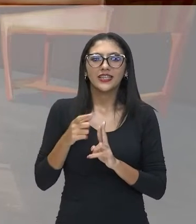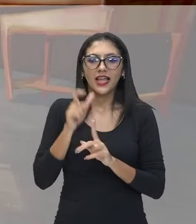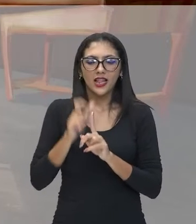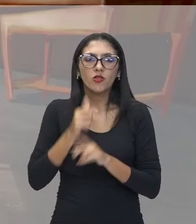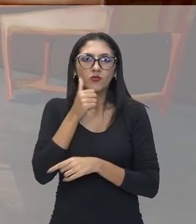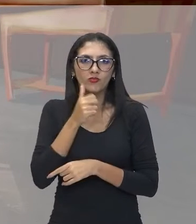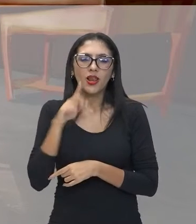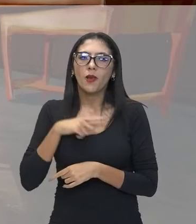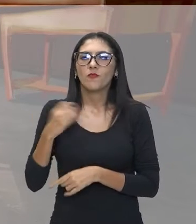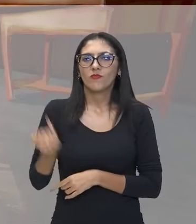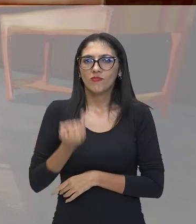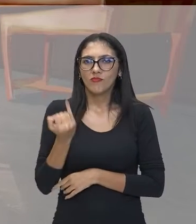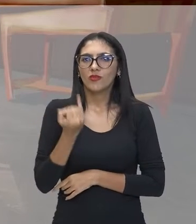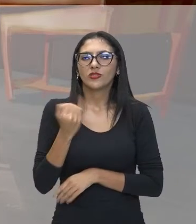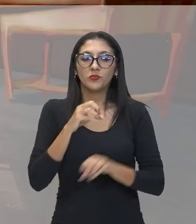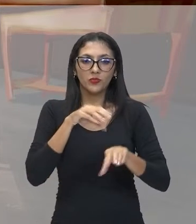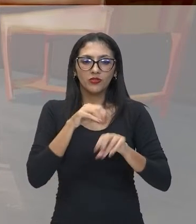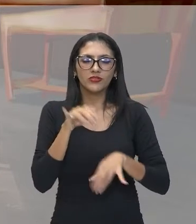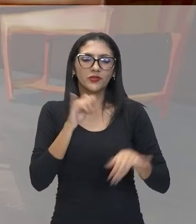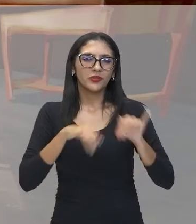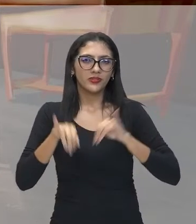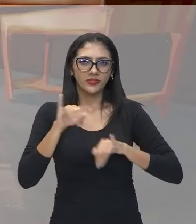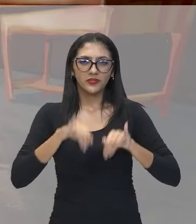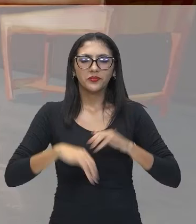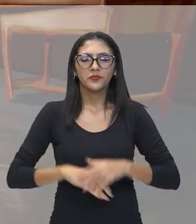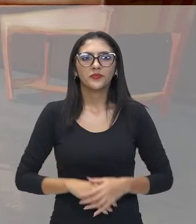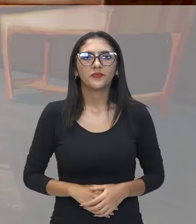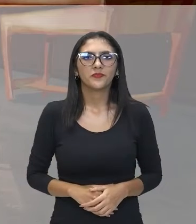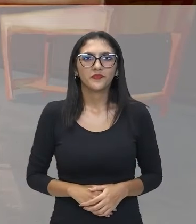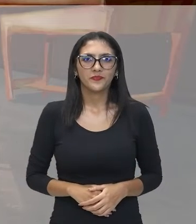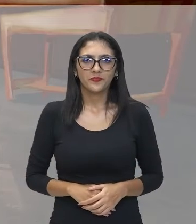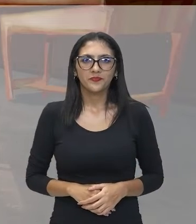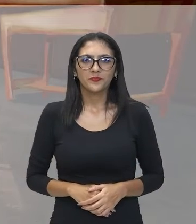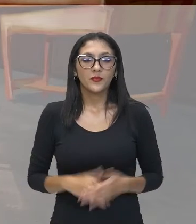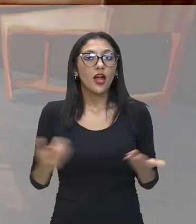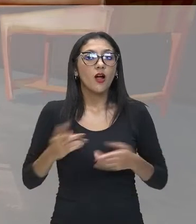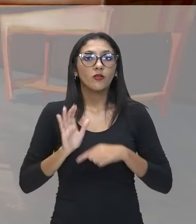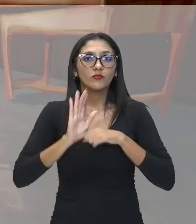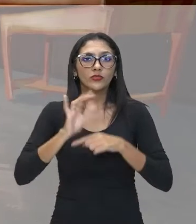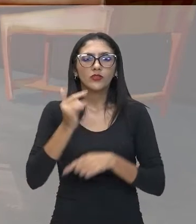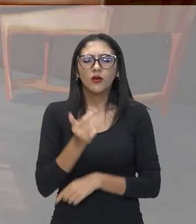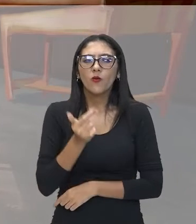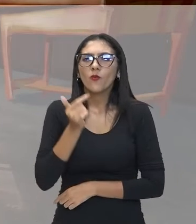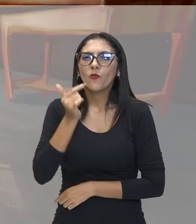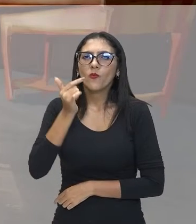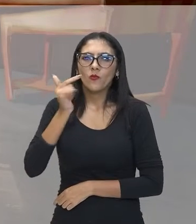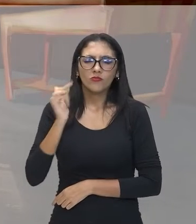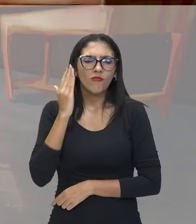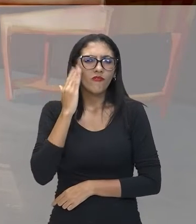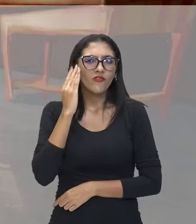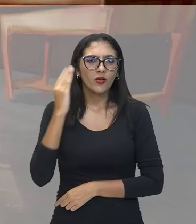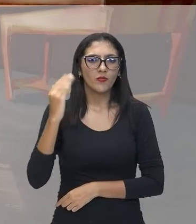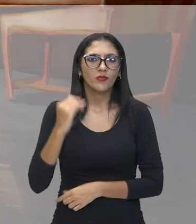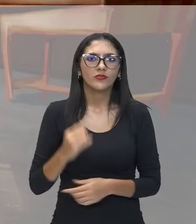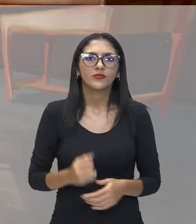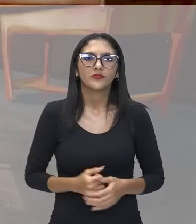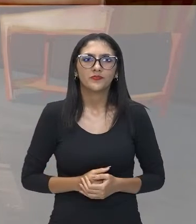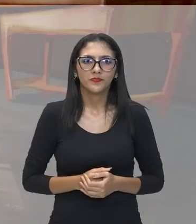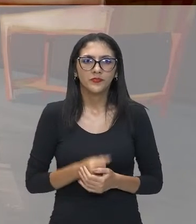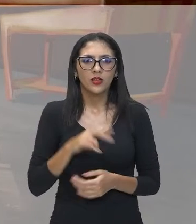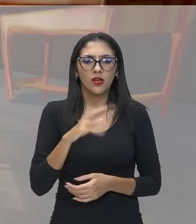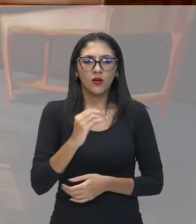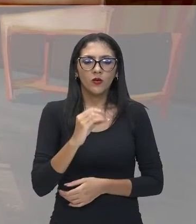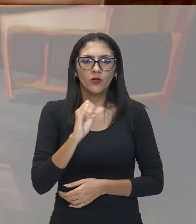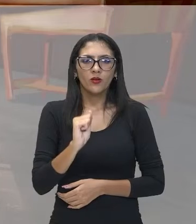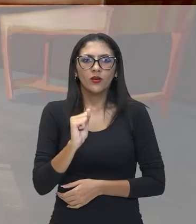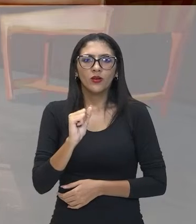personalidade é importante para o ensino da química, tá bom? Agora eu trago outra personalidade para vocês, né, que é a Rosalind Franklin.